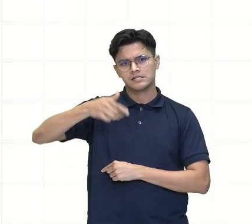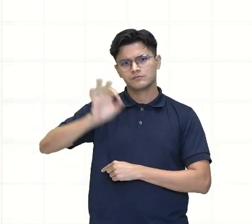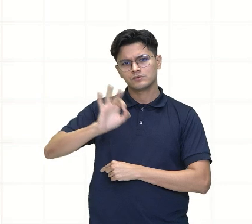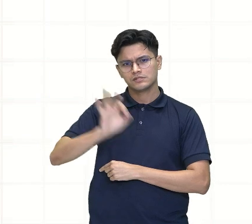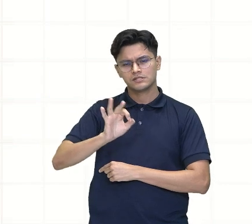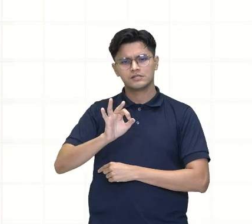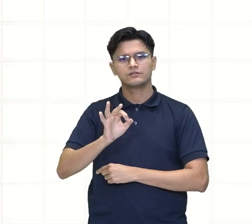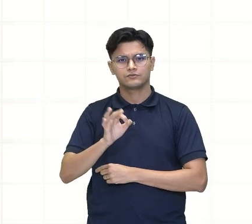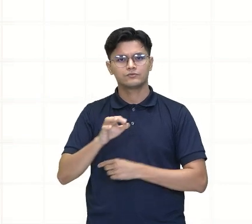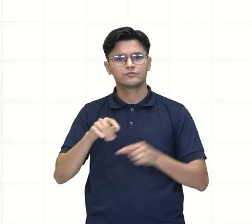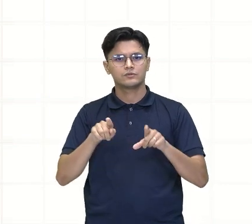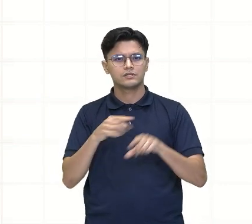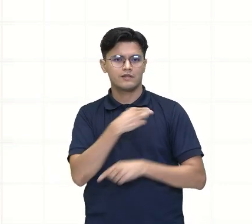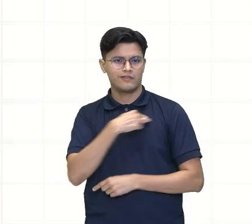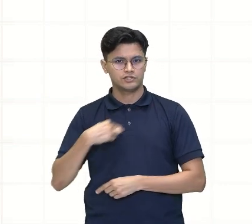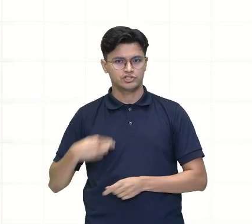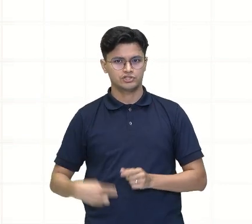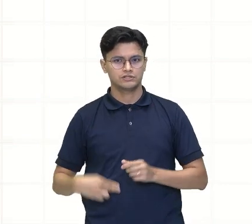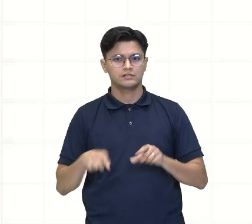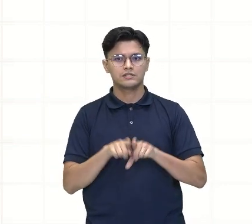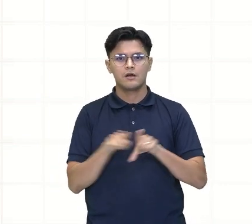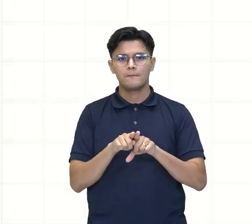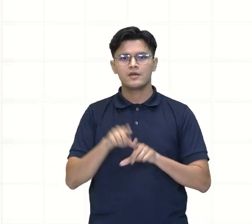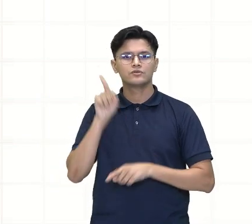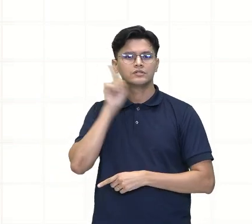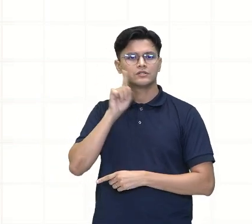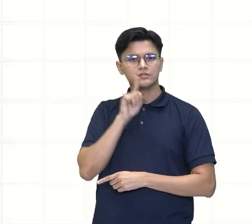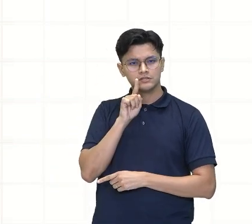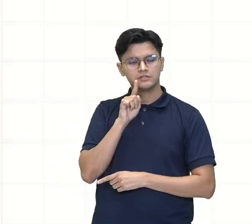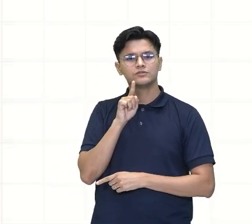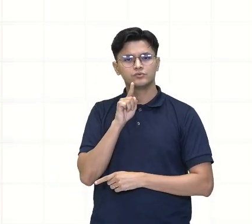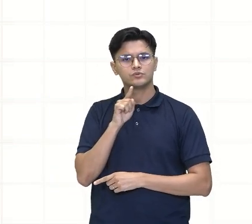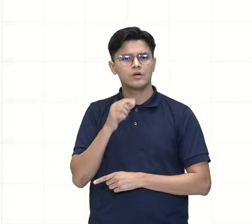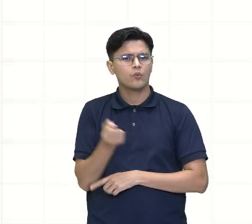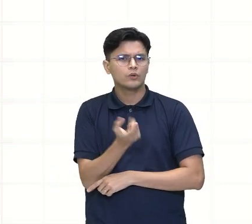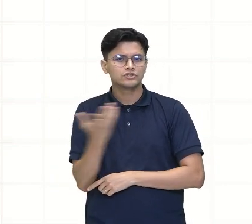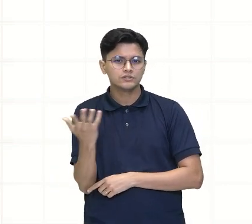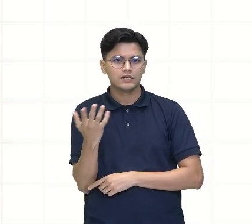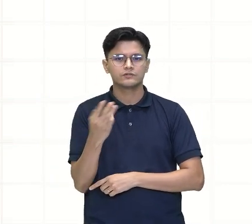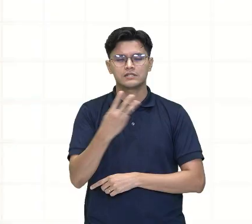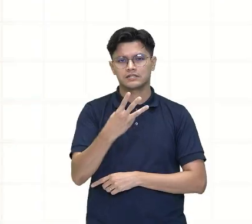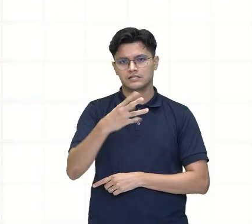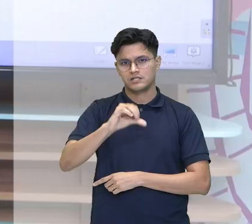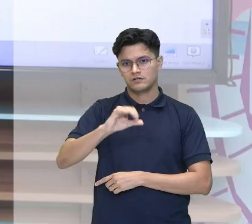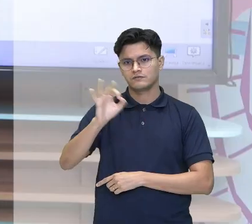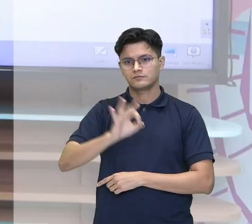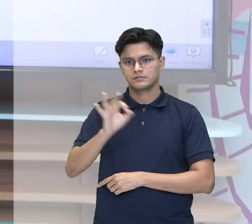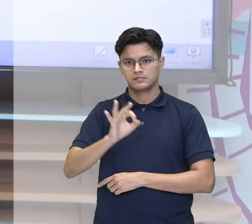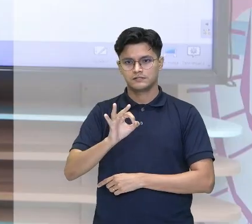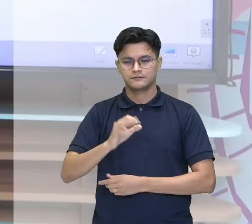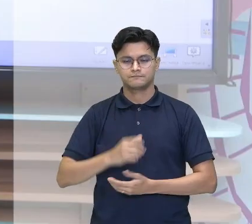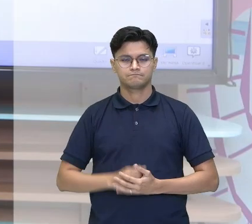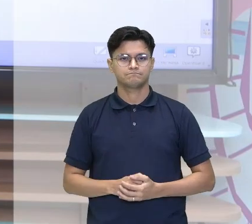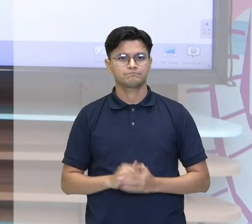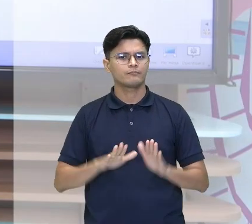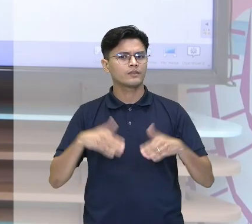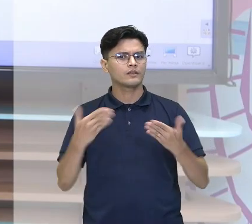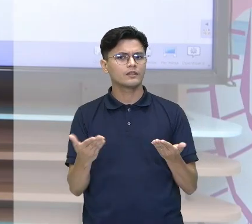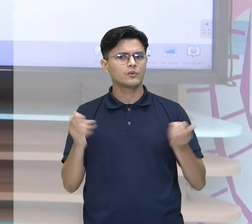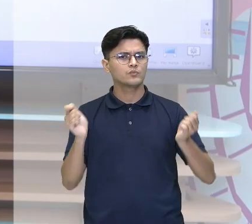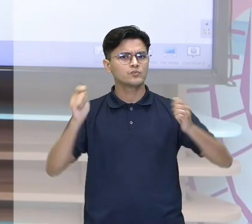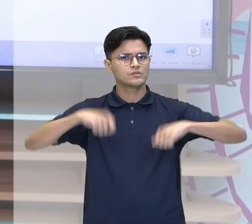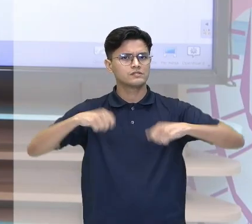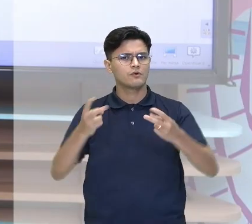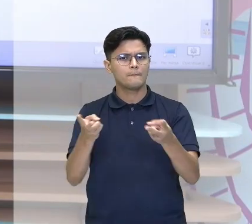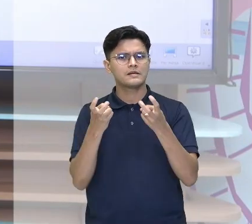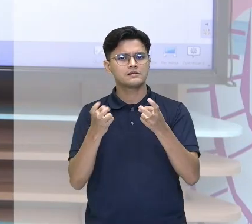a 39%, né? Então, além do gráfico, no texto a gente ainda comparou com outros países. E o que a gente percebe aí